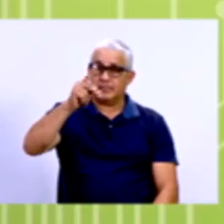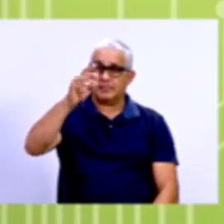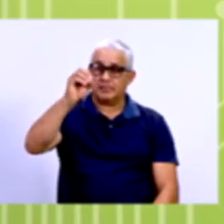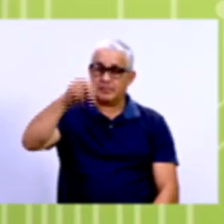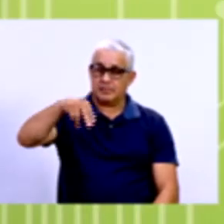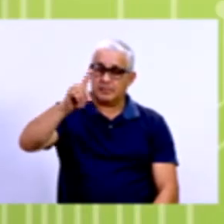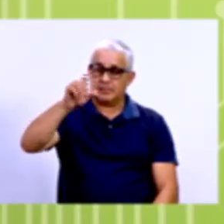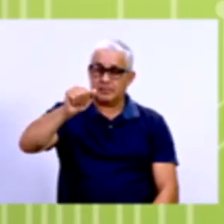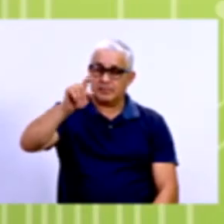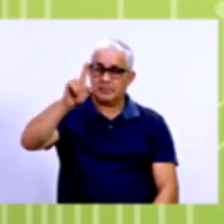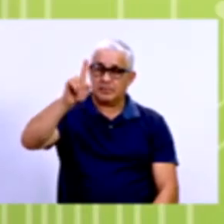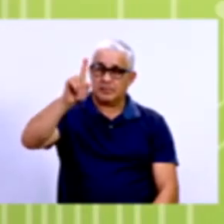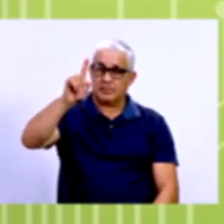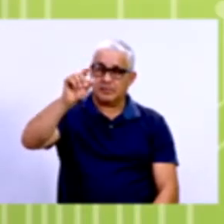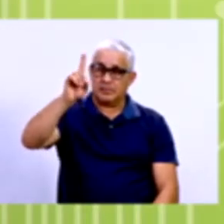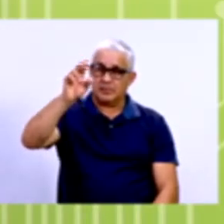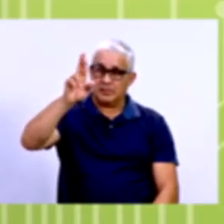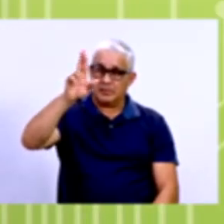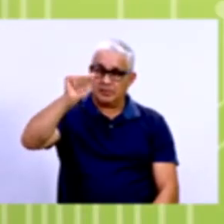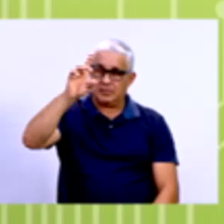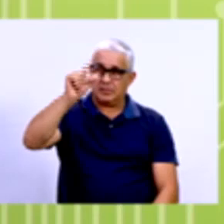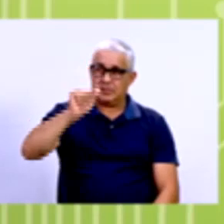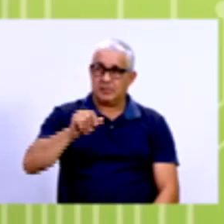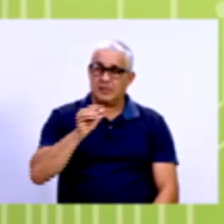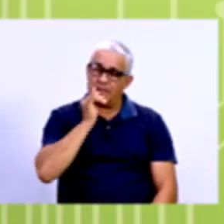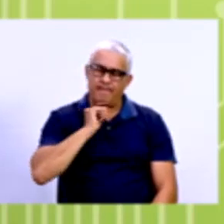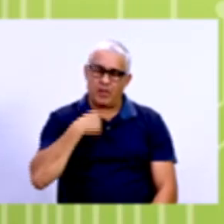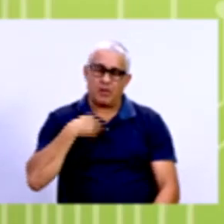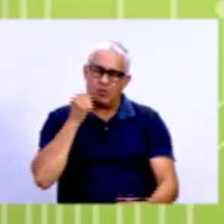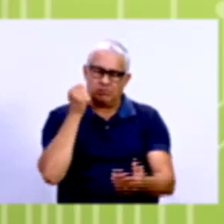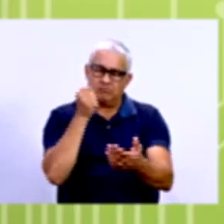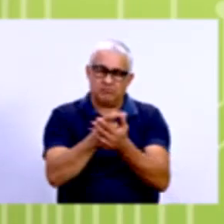variáveis aí. Quando a gente tem, por exemplo, assim, eu comprei...